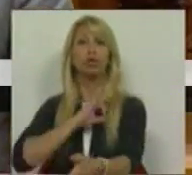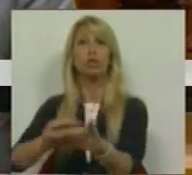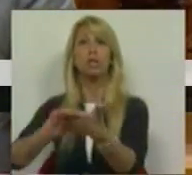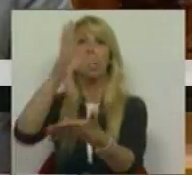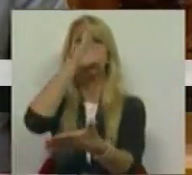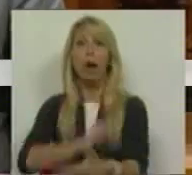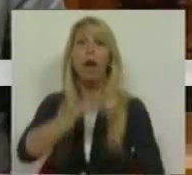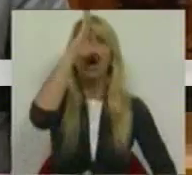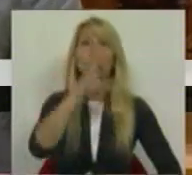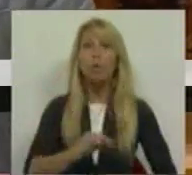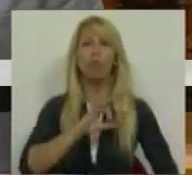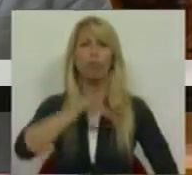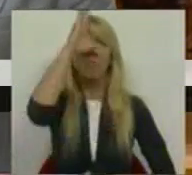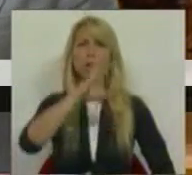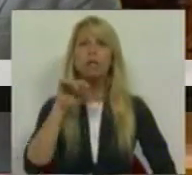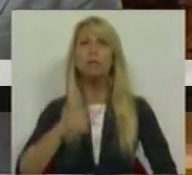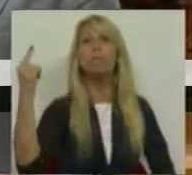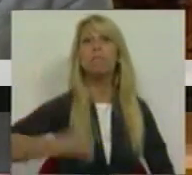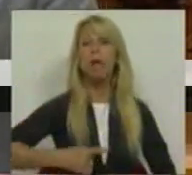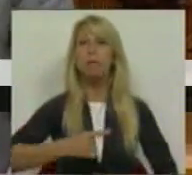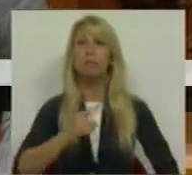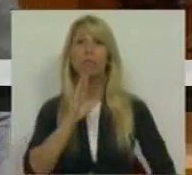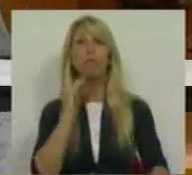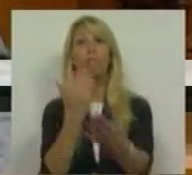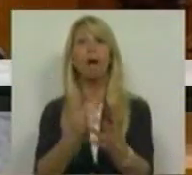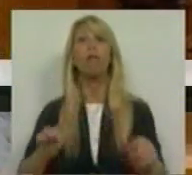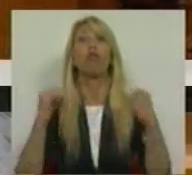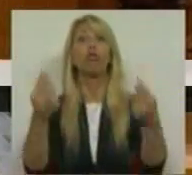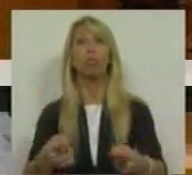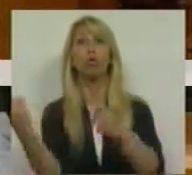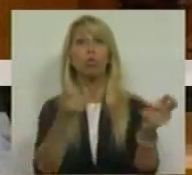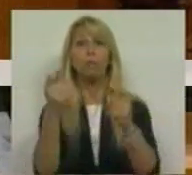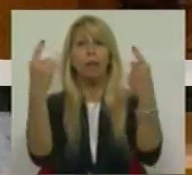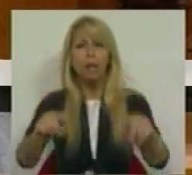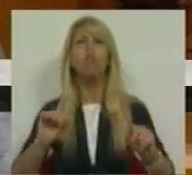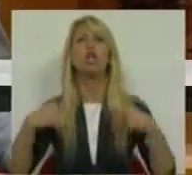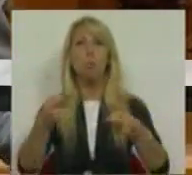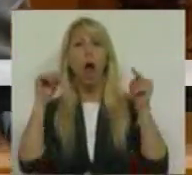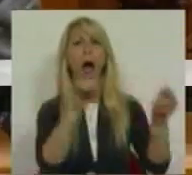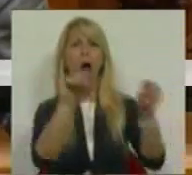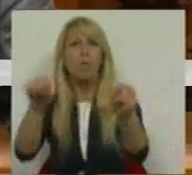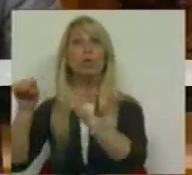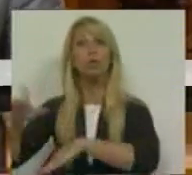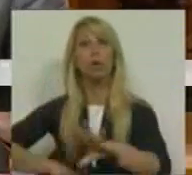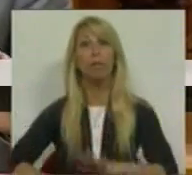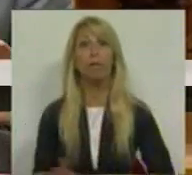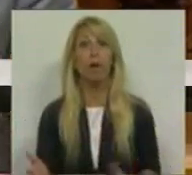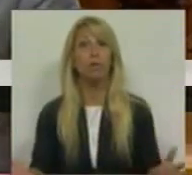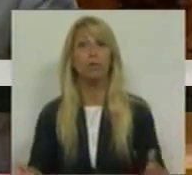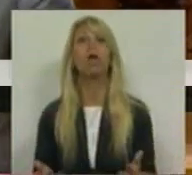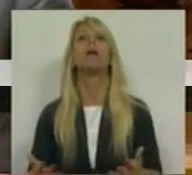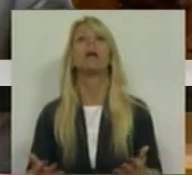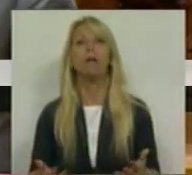resposta que o Sr. Ministro aqui deveria dar, depois do debate que teve e depois das acusações que fez. Ora, percebem-se, são